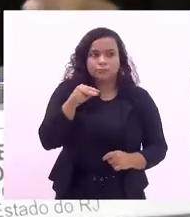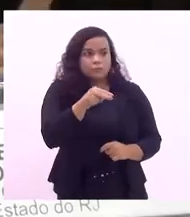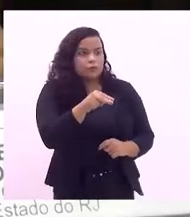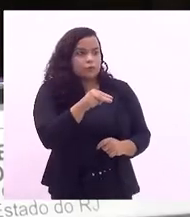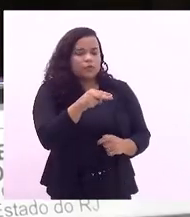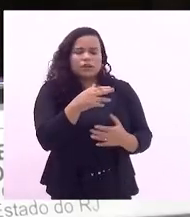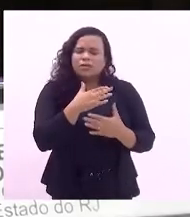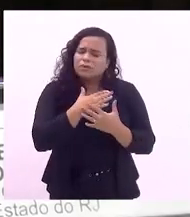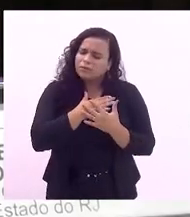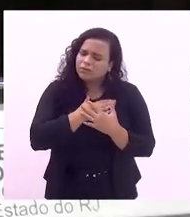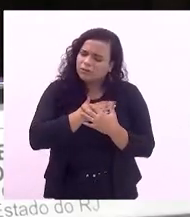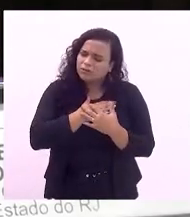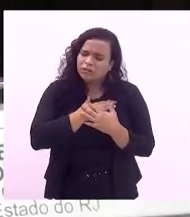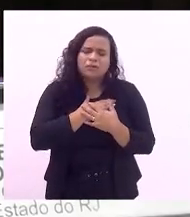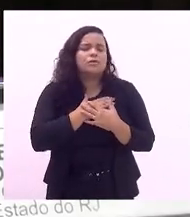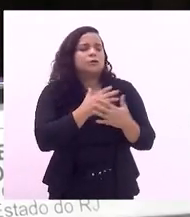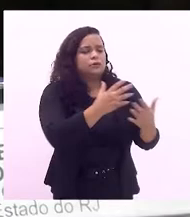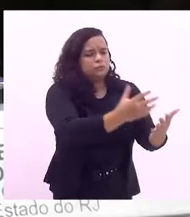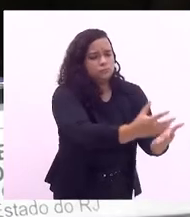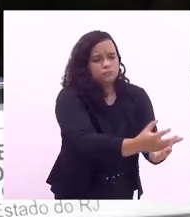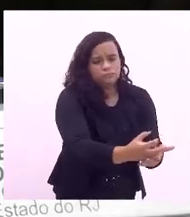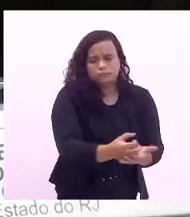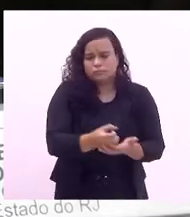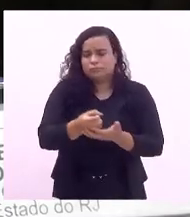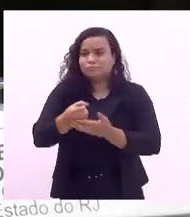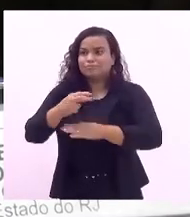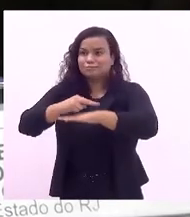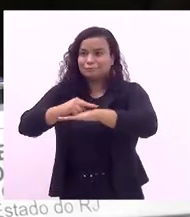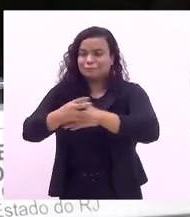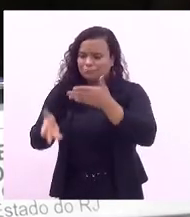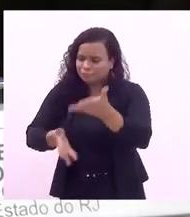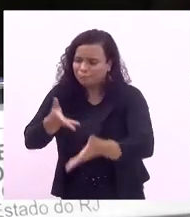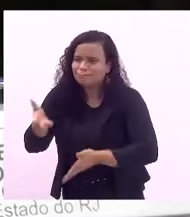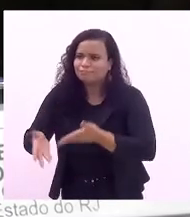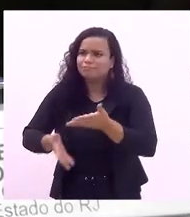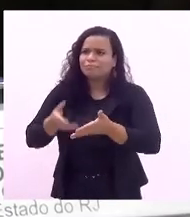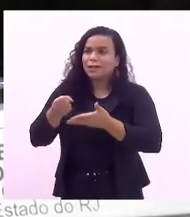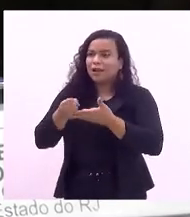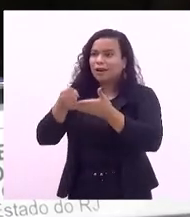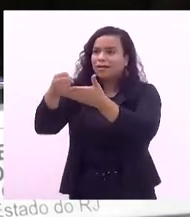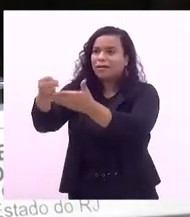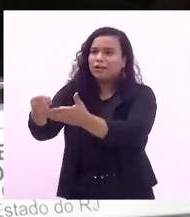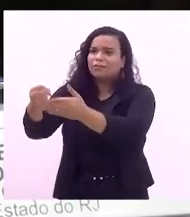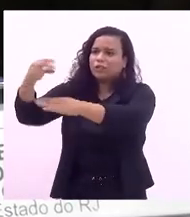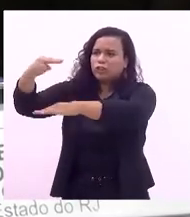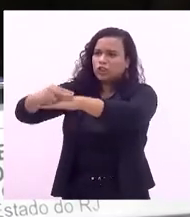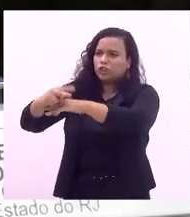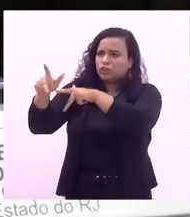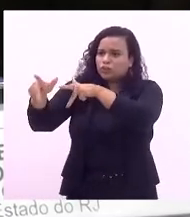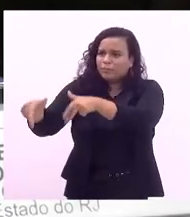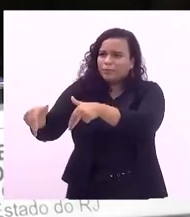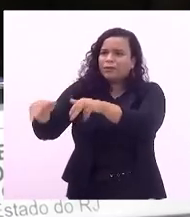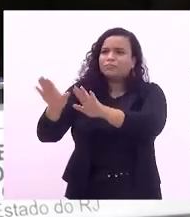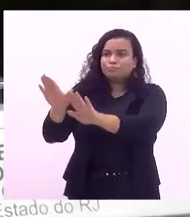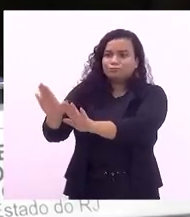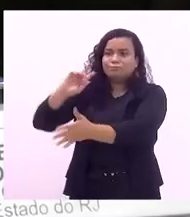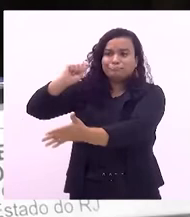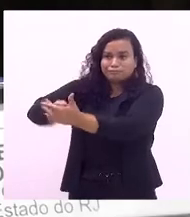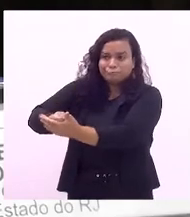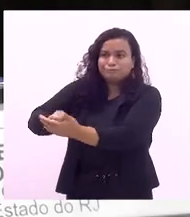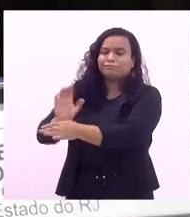e cura e leva para outro lugar e se dispõe a pagar as despesas e a gente vê o terceiro paradigma